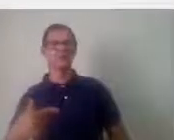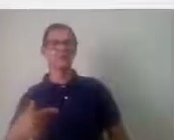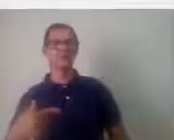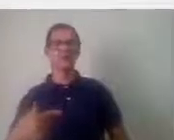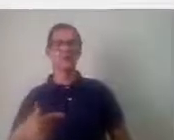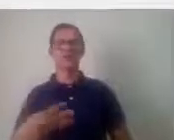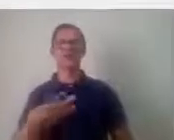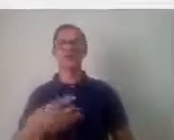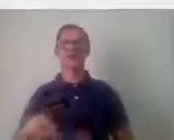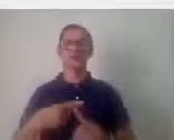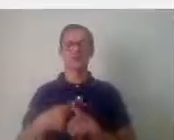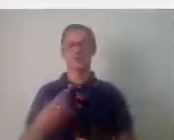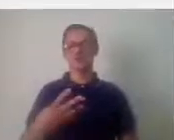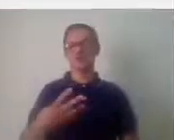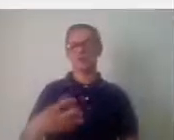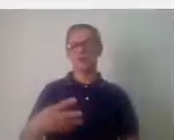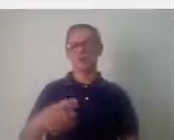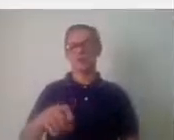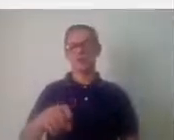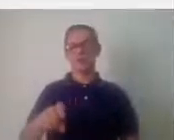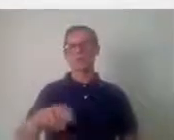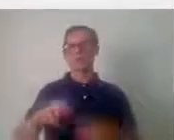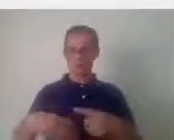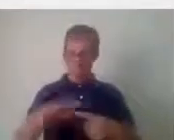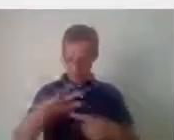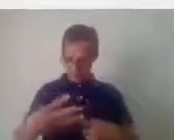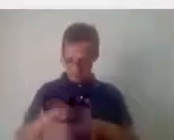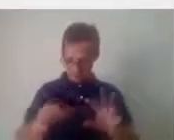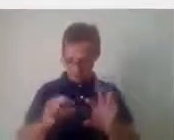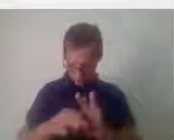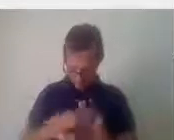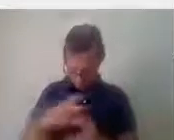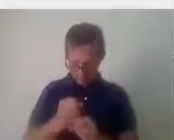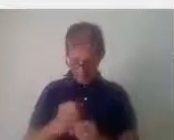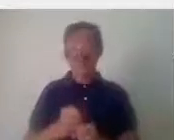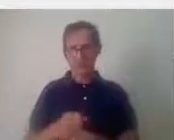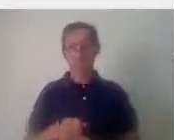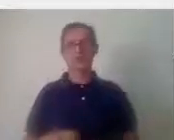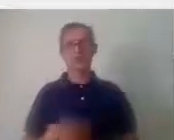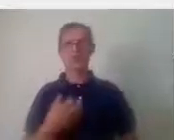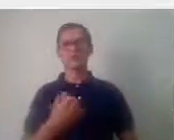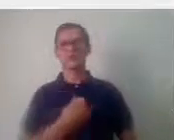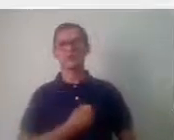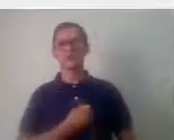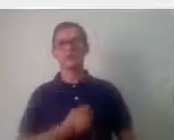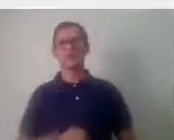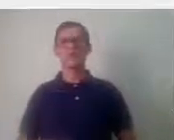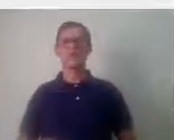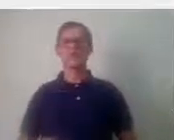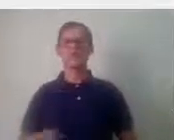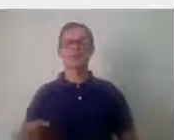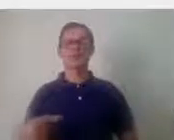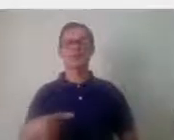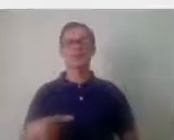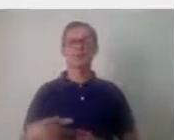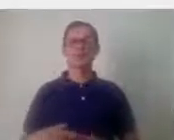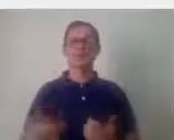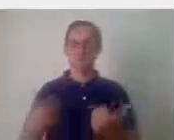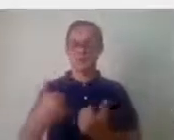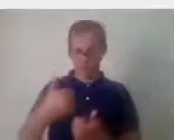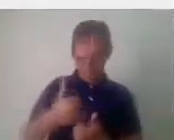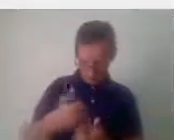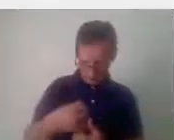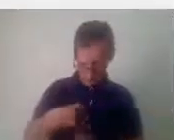E 4 vezes 1, 4x à quarta. Integra, somando 1 nos expoentes, e substitui